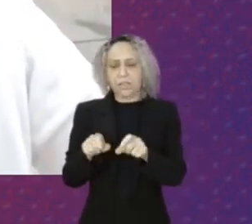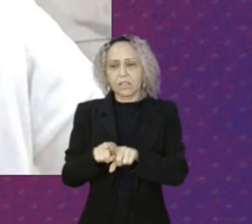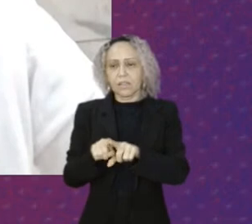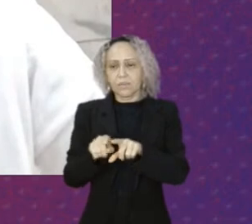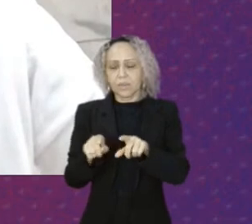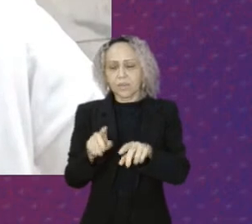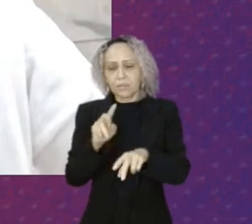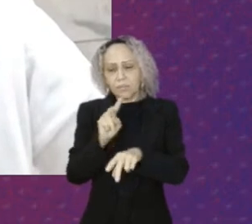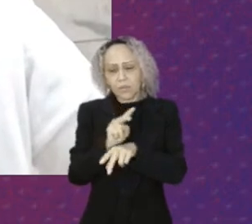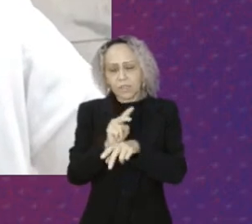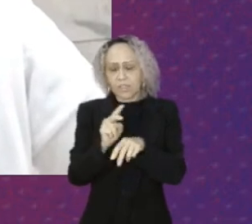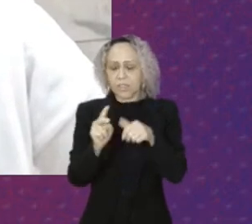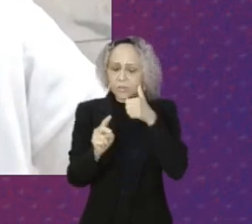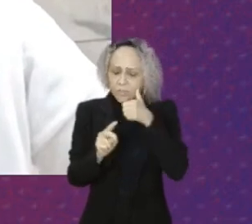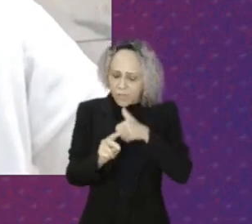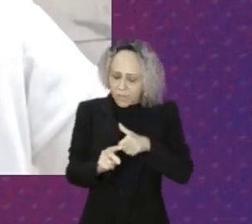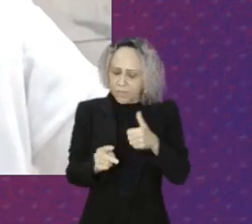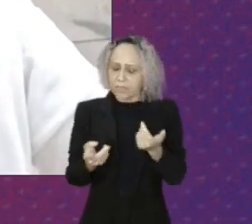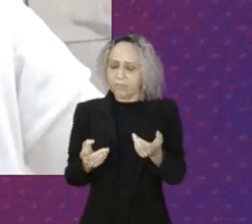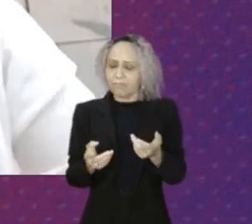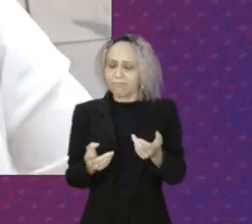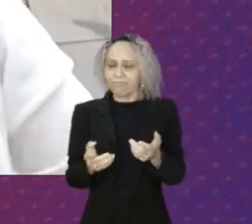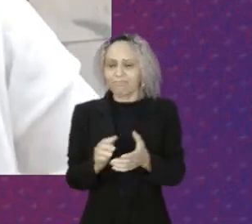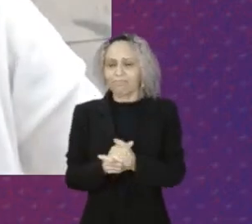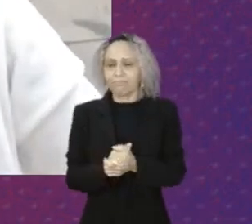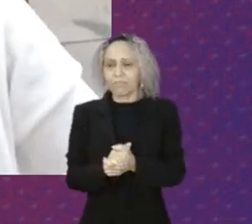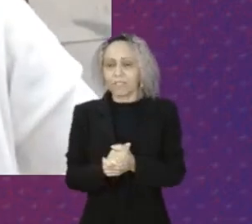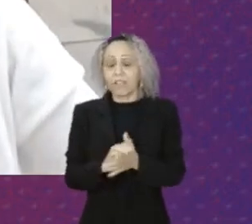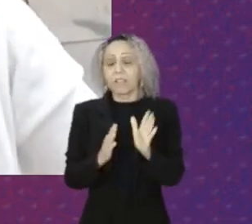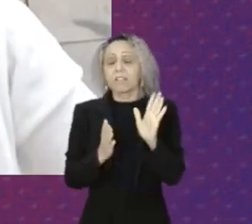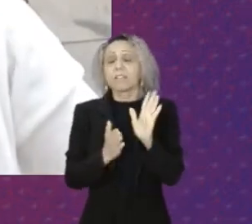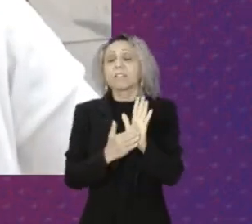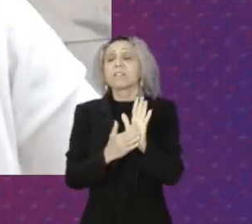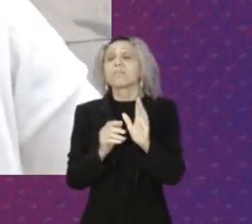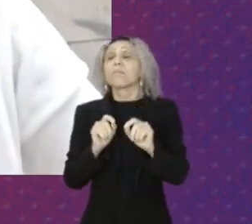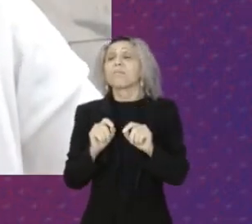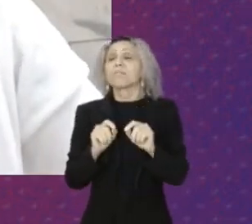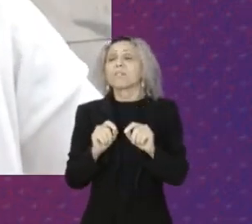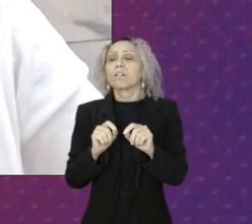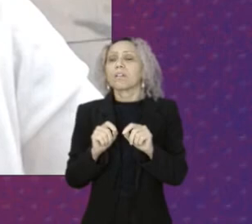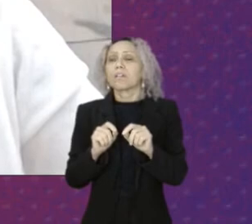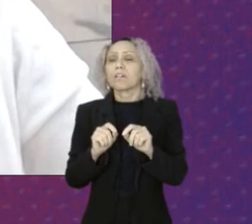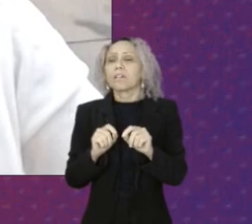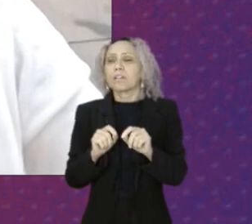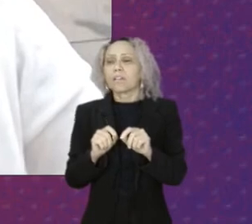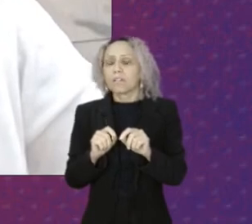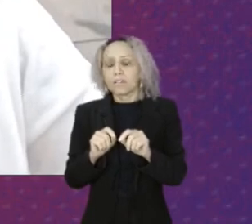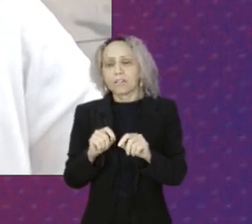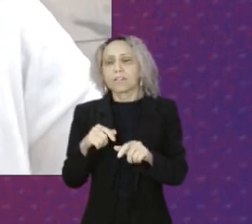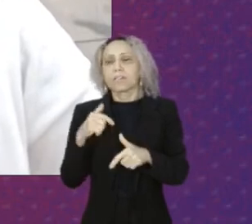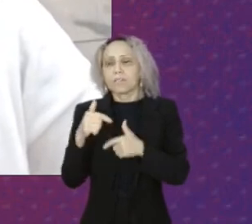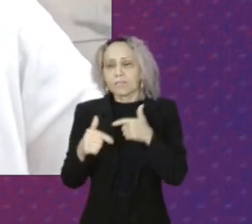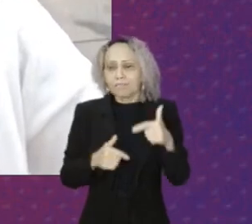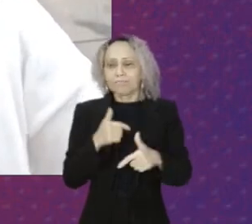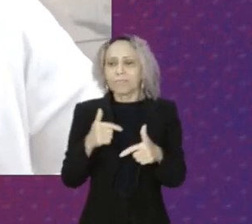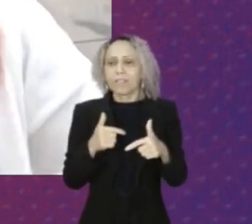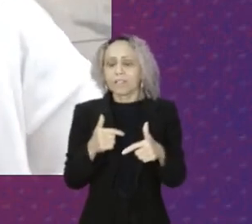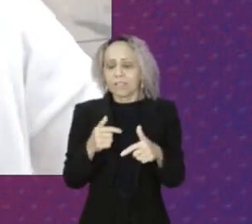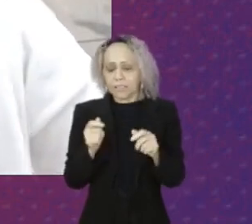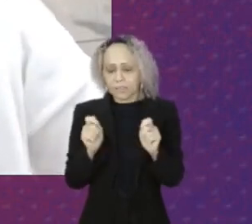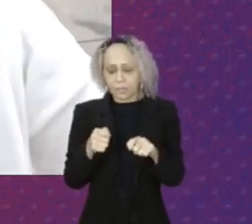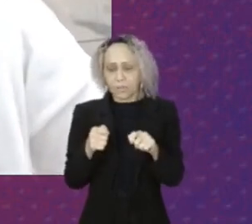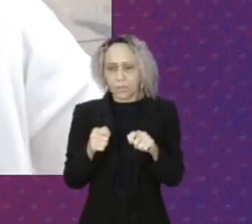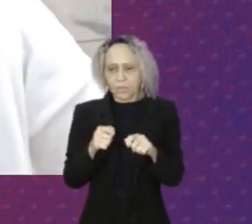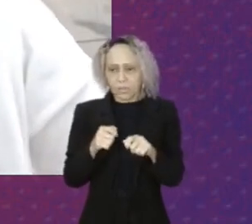violência política contra as mulheres e de gênero tem se proposto a atuar e deve, né, apresentar